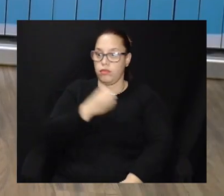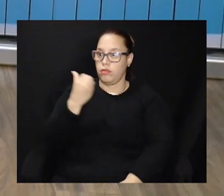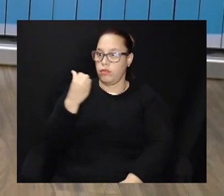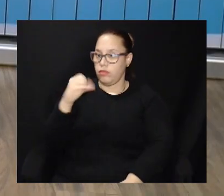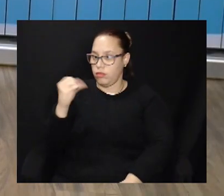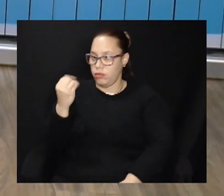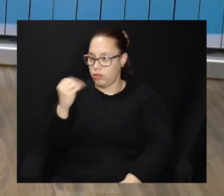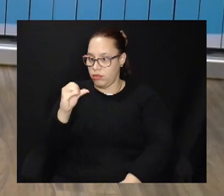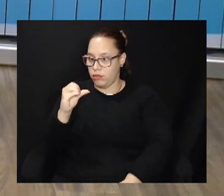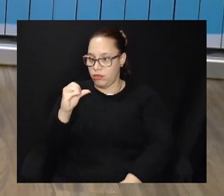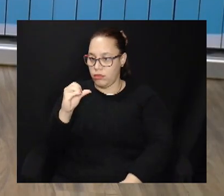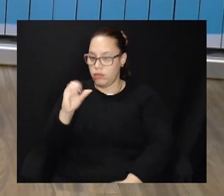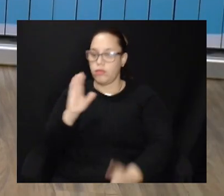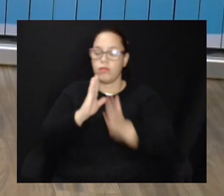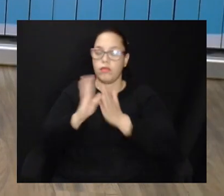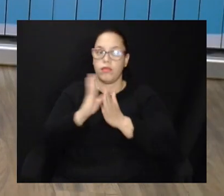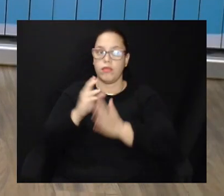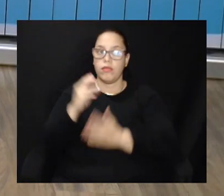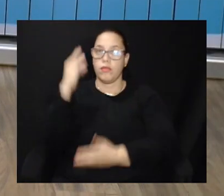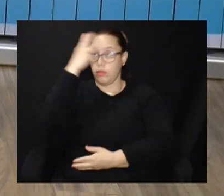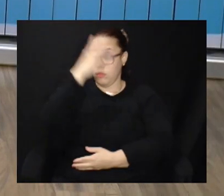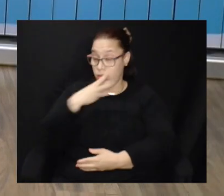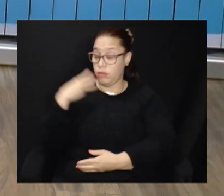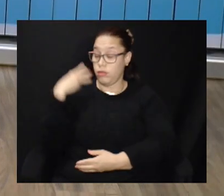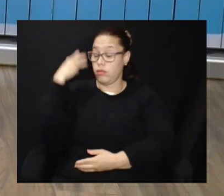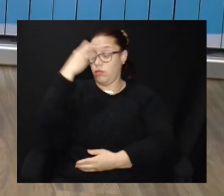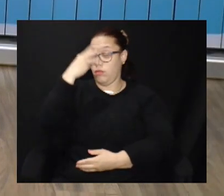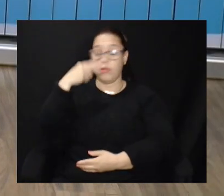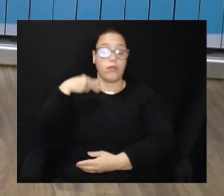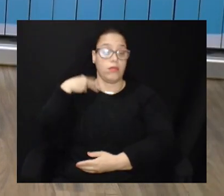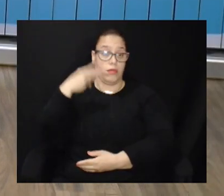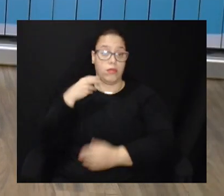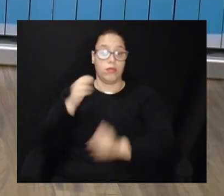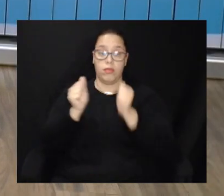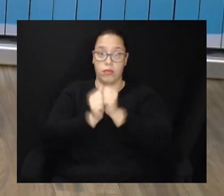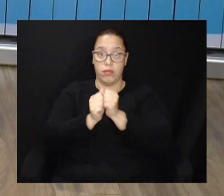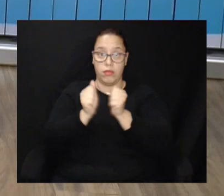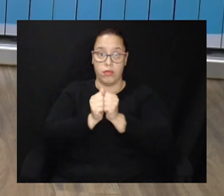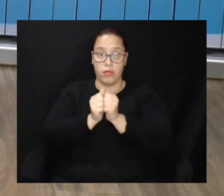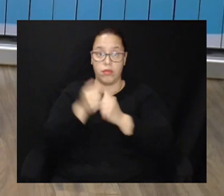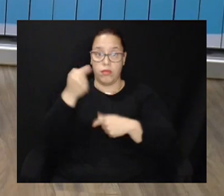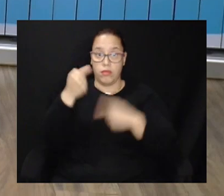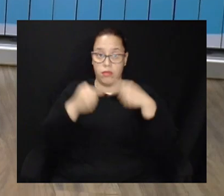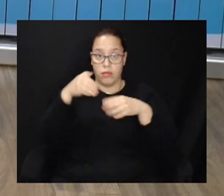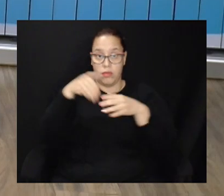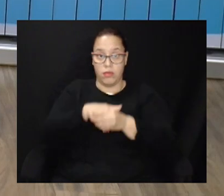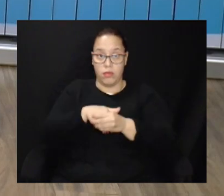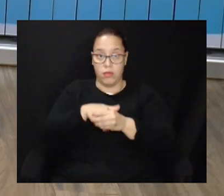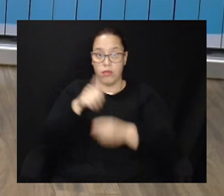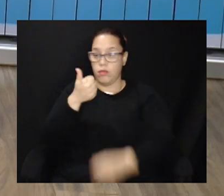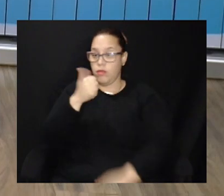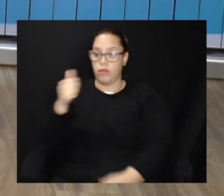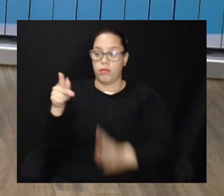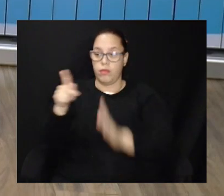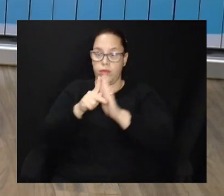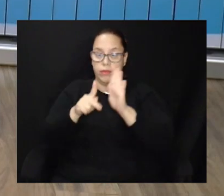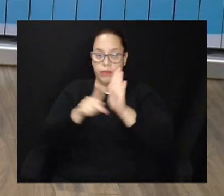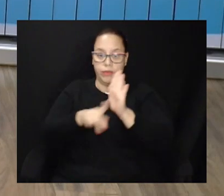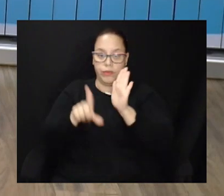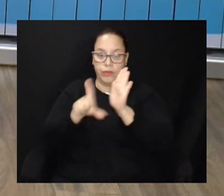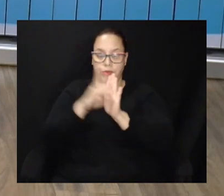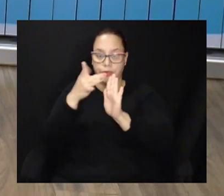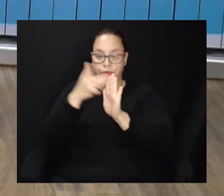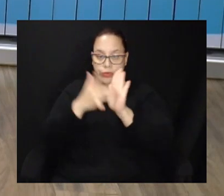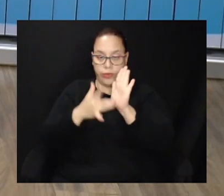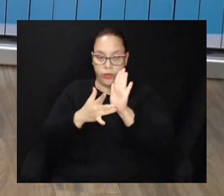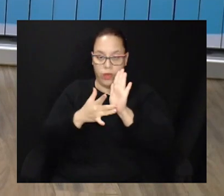durante mais de 3 horas os vereadores se reuniram para discutir e votar 11 projetos que estavam na pauta. A